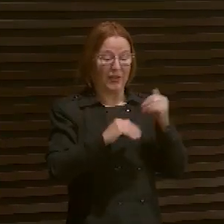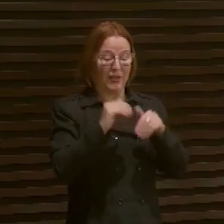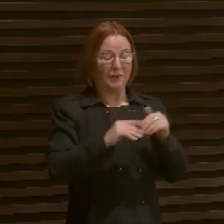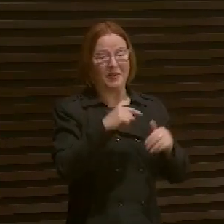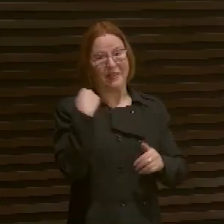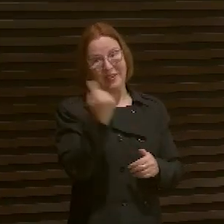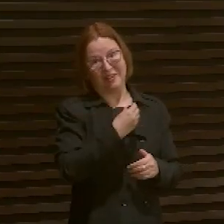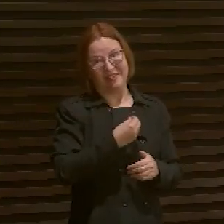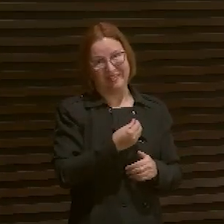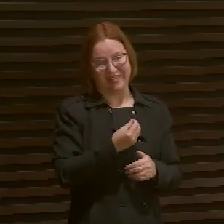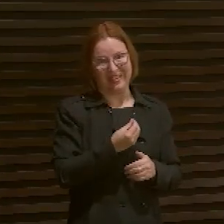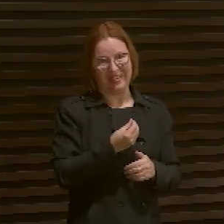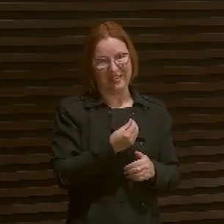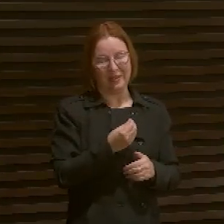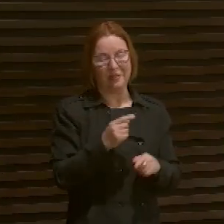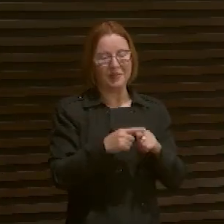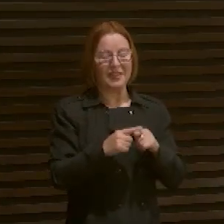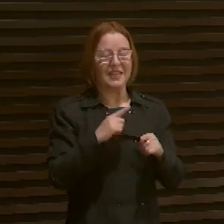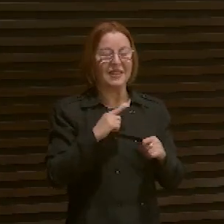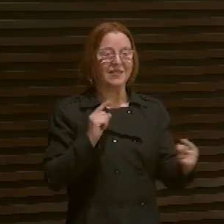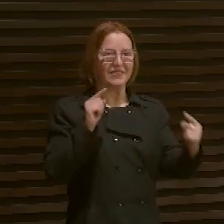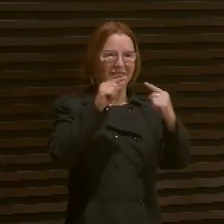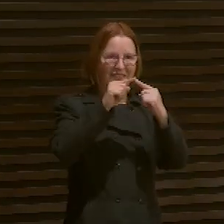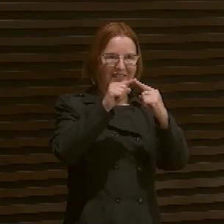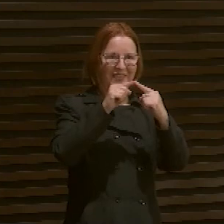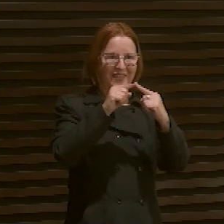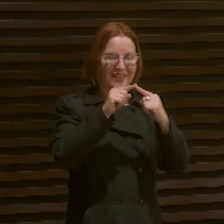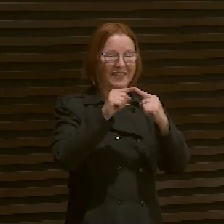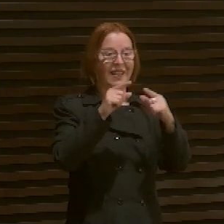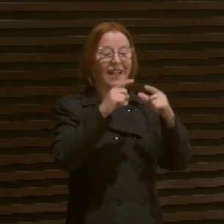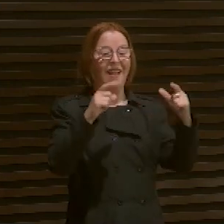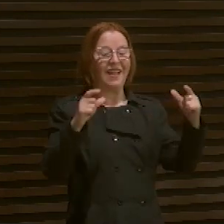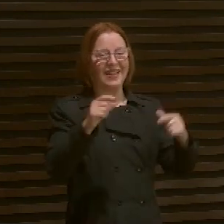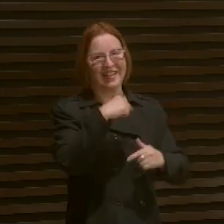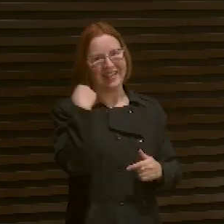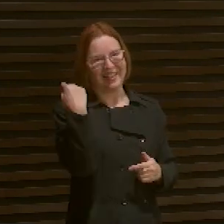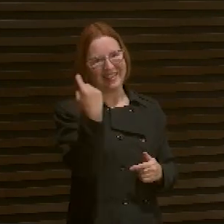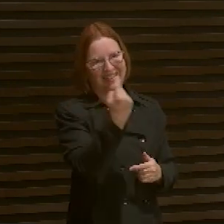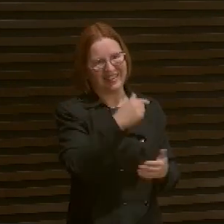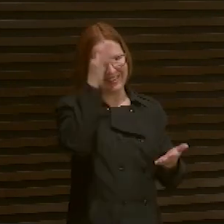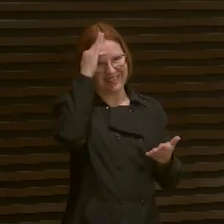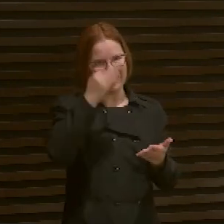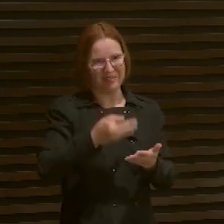meio de provações com um objetivo: aumentar a nossa fé.